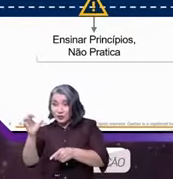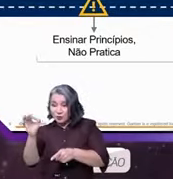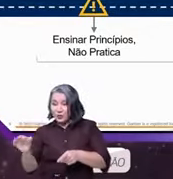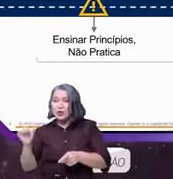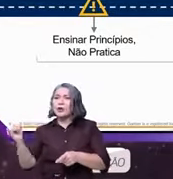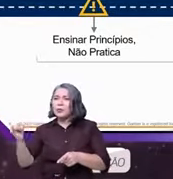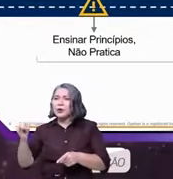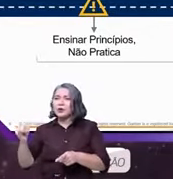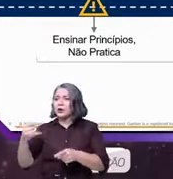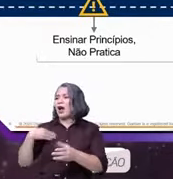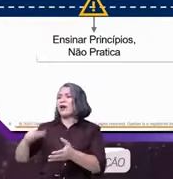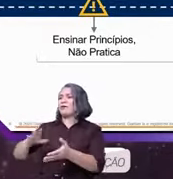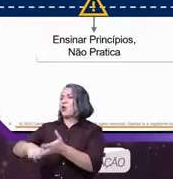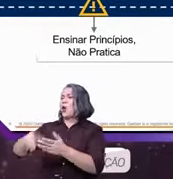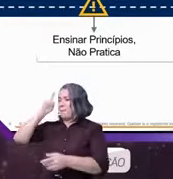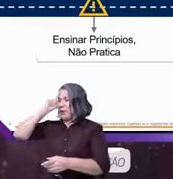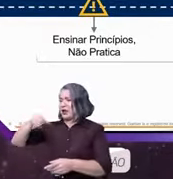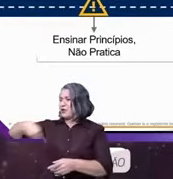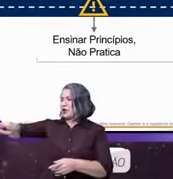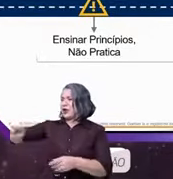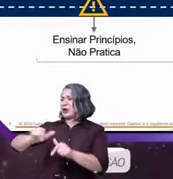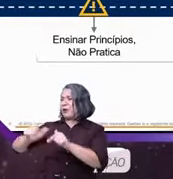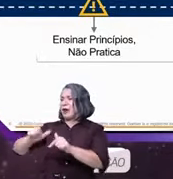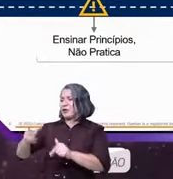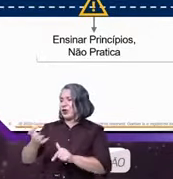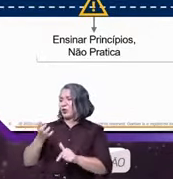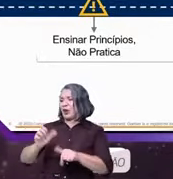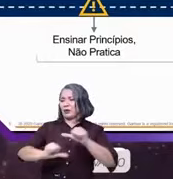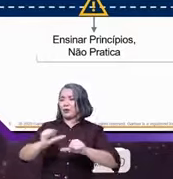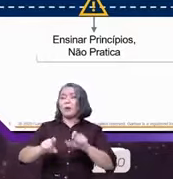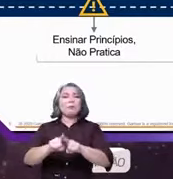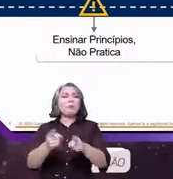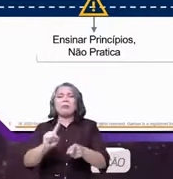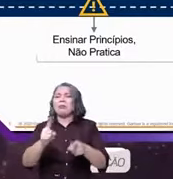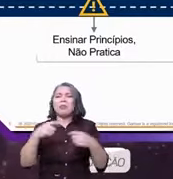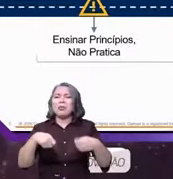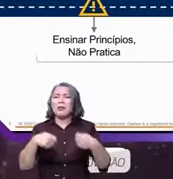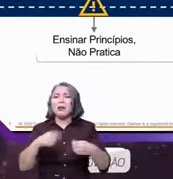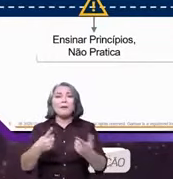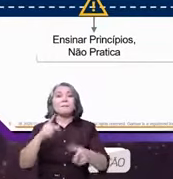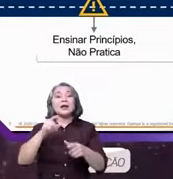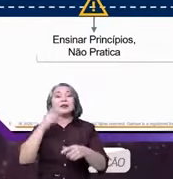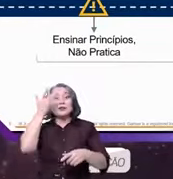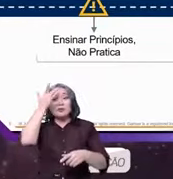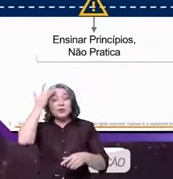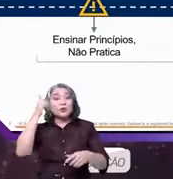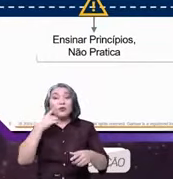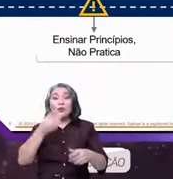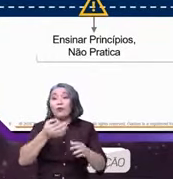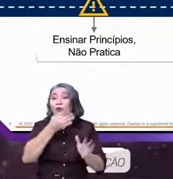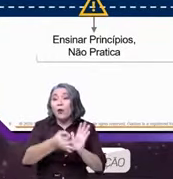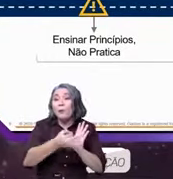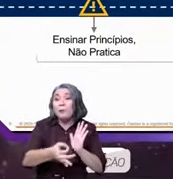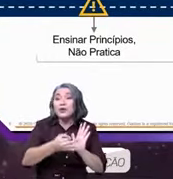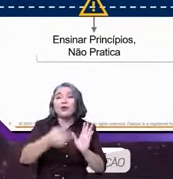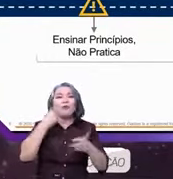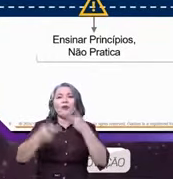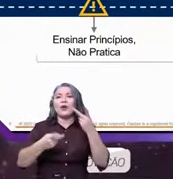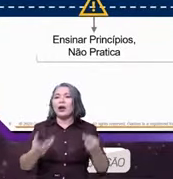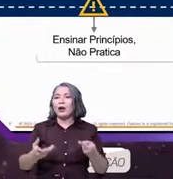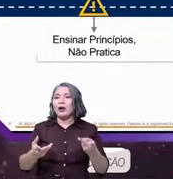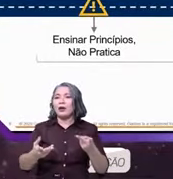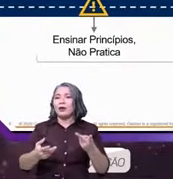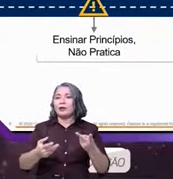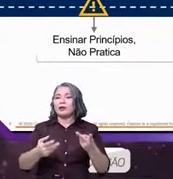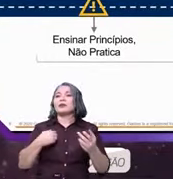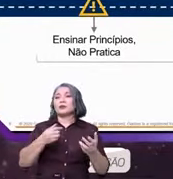vão ser dispensadas, elas são importantes, elas são pessoas que vão contribuir para o processo. Elas são aquelas pessoas que vão criticar, vão ser críticas, que vão apoiar a